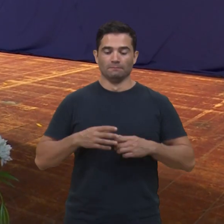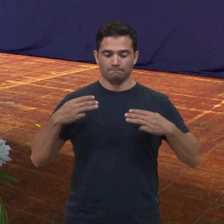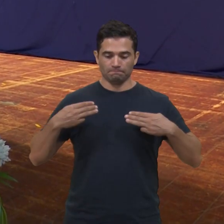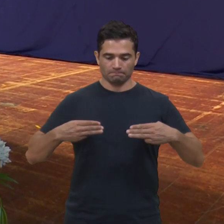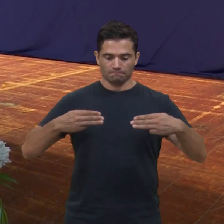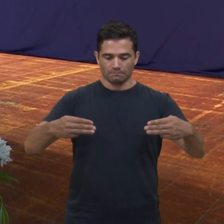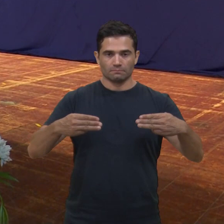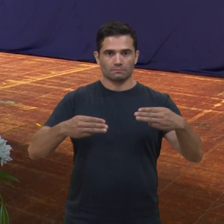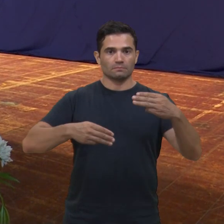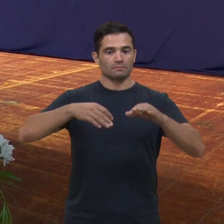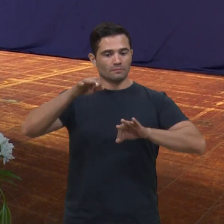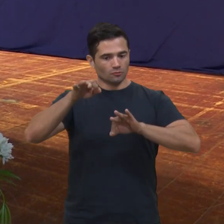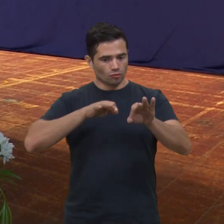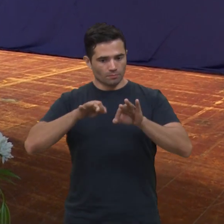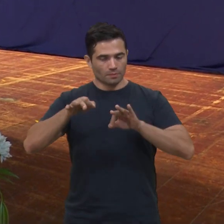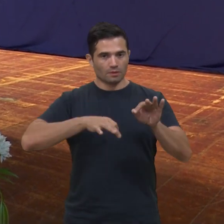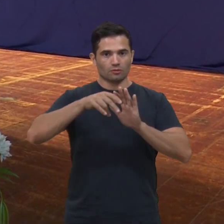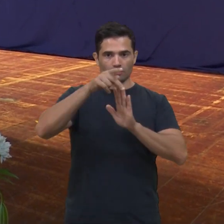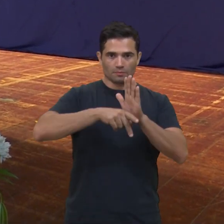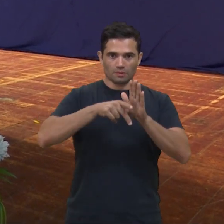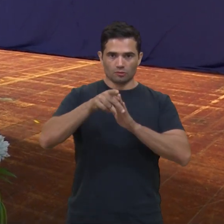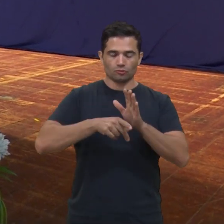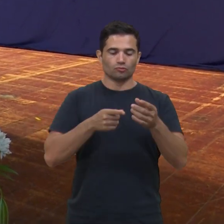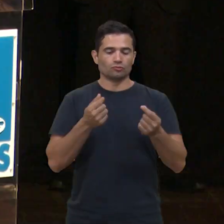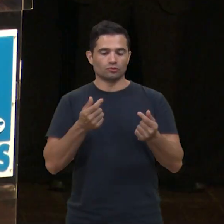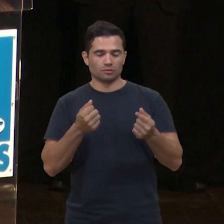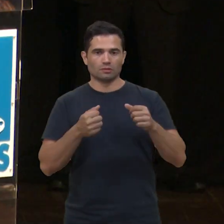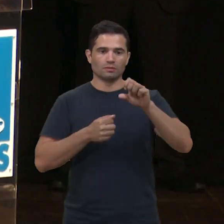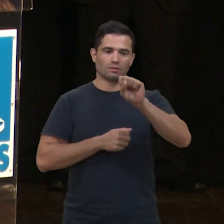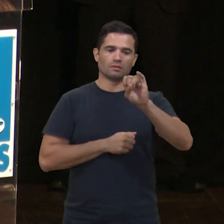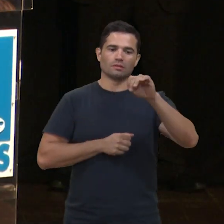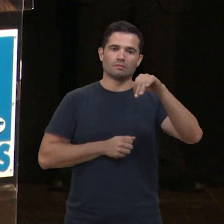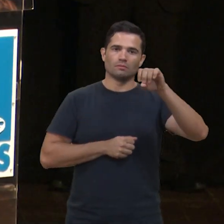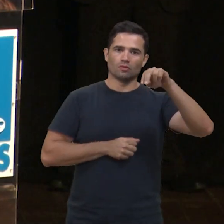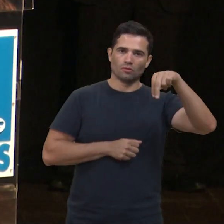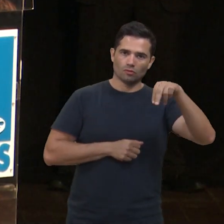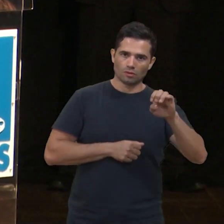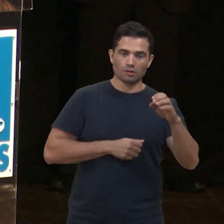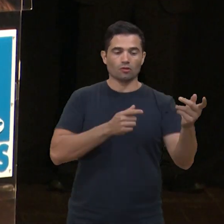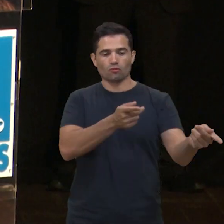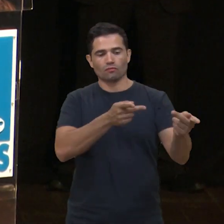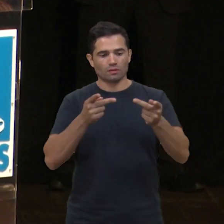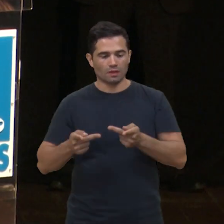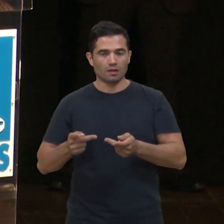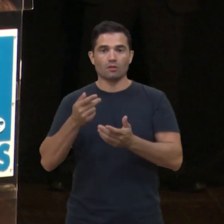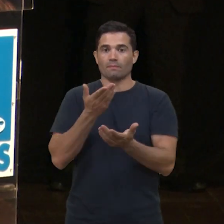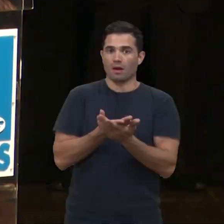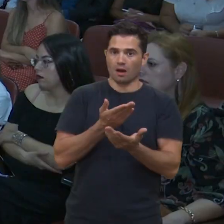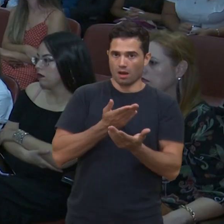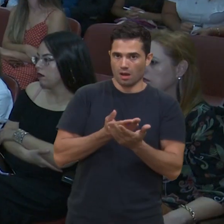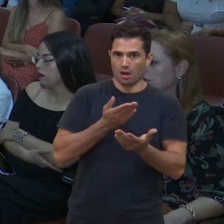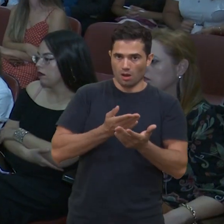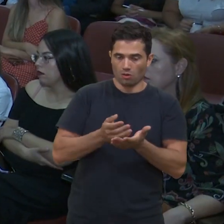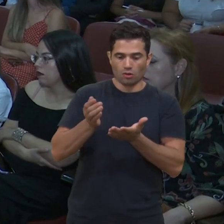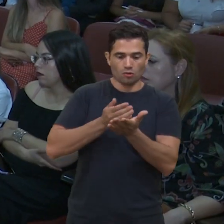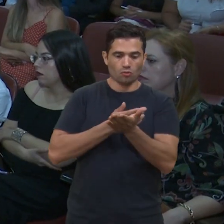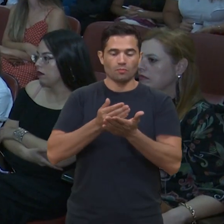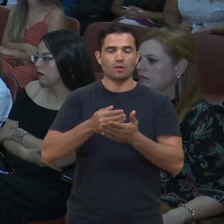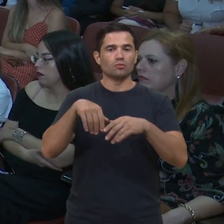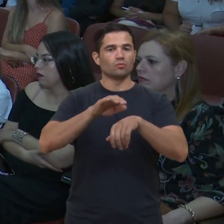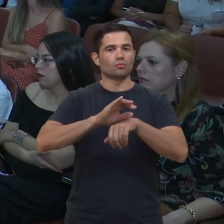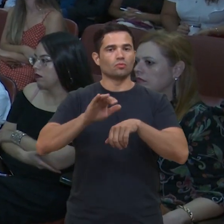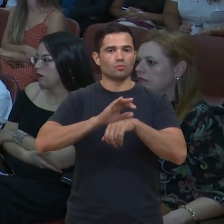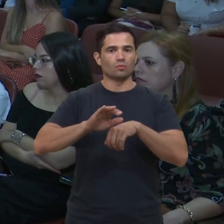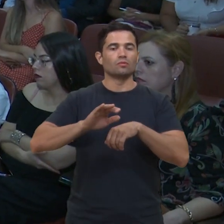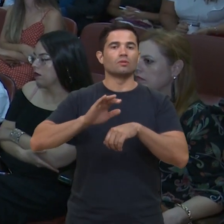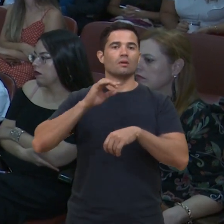A ministra de Planejamento e Orçamento, Simone Tebet, foi a convidada para a aula inaugural de 2024 do curso de